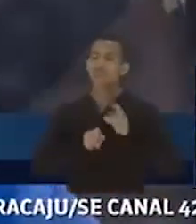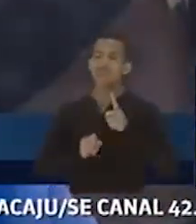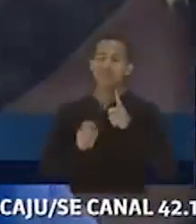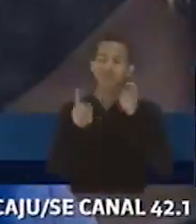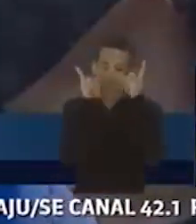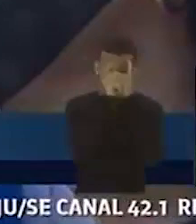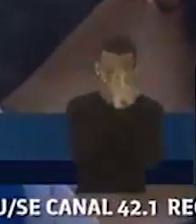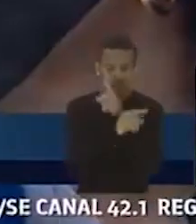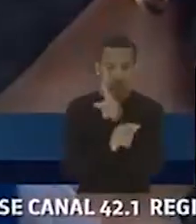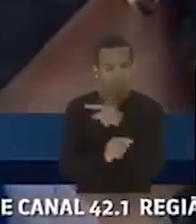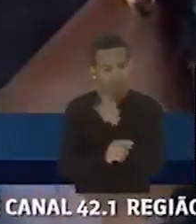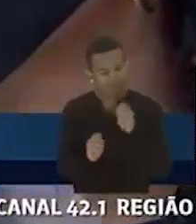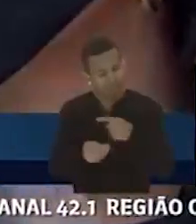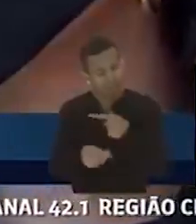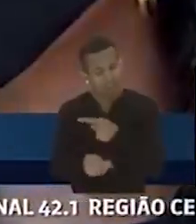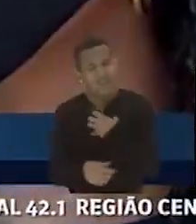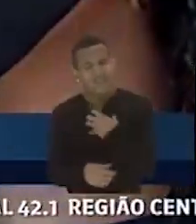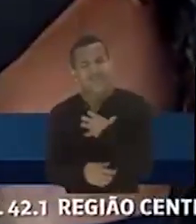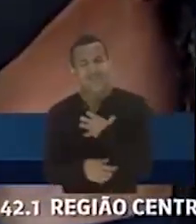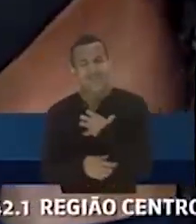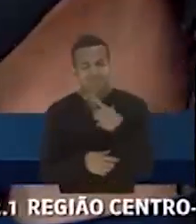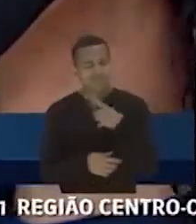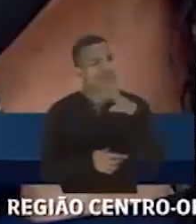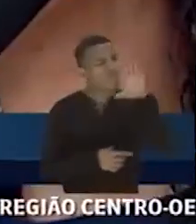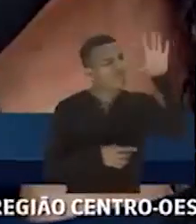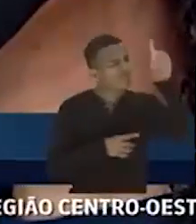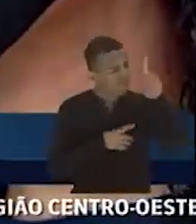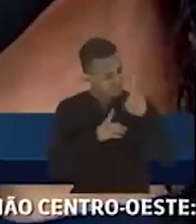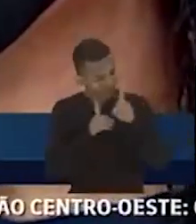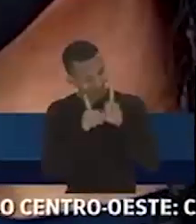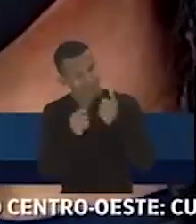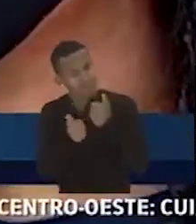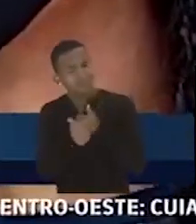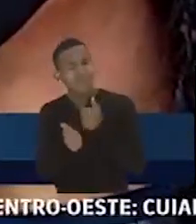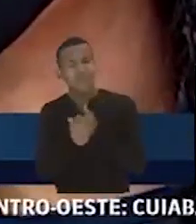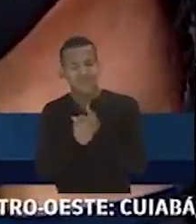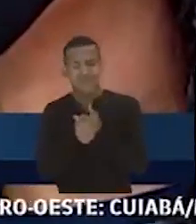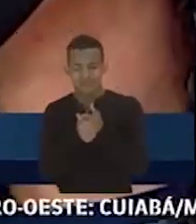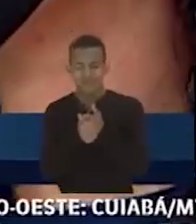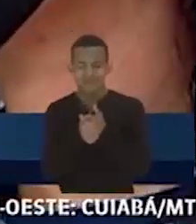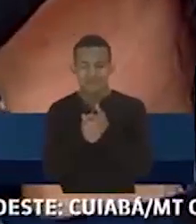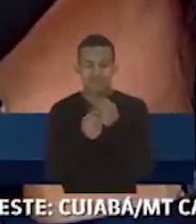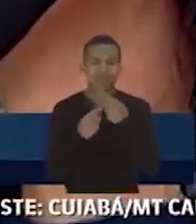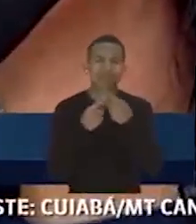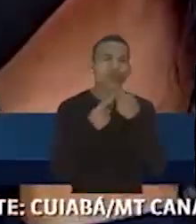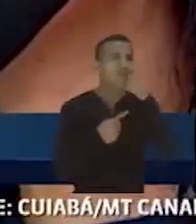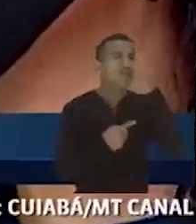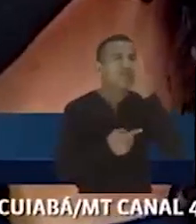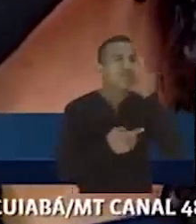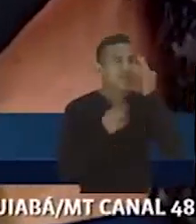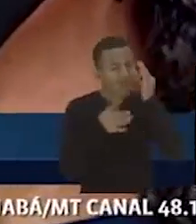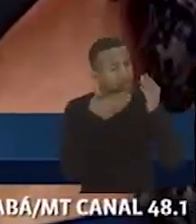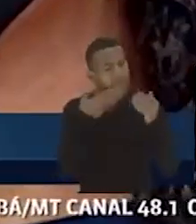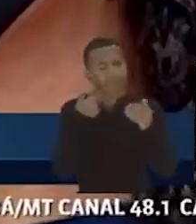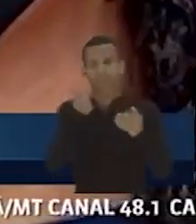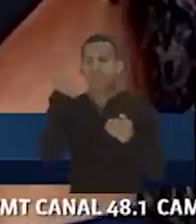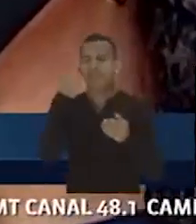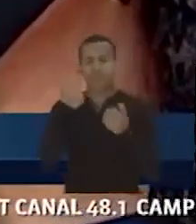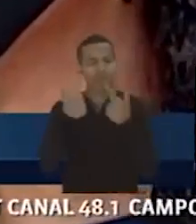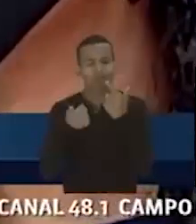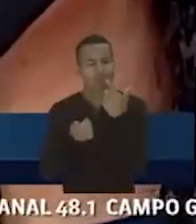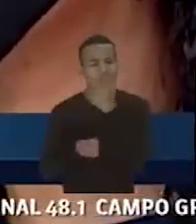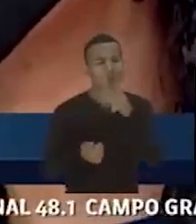possa sentir a Tua presença, porque a Tua presença é melhor, é maior do que